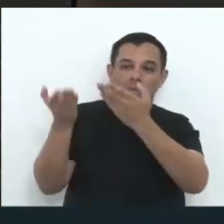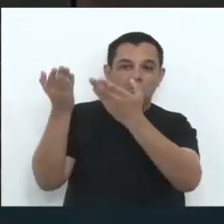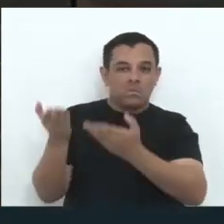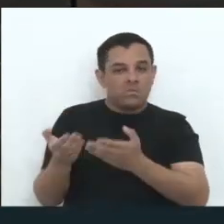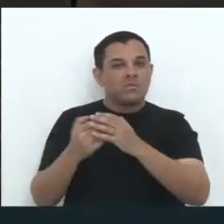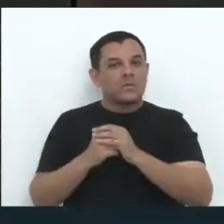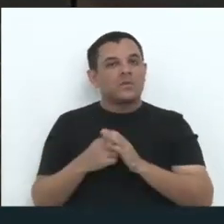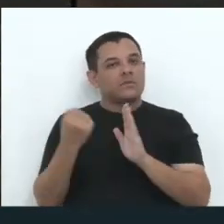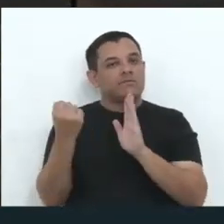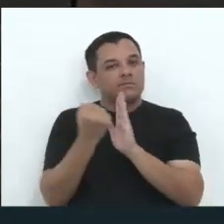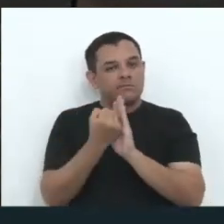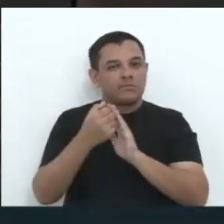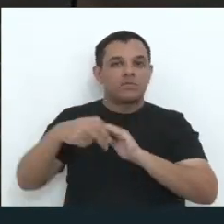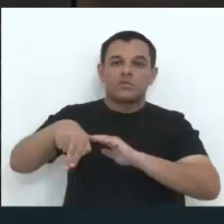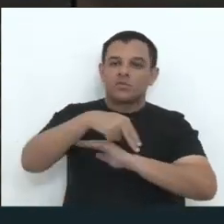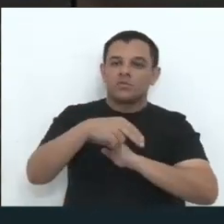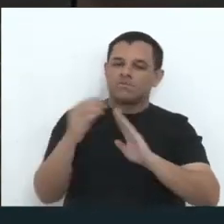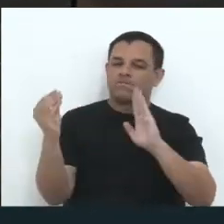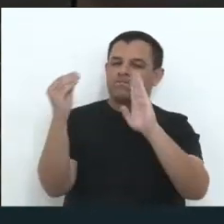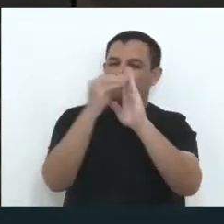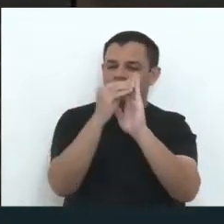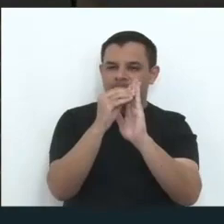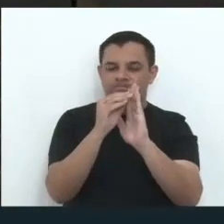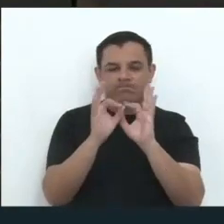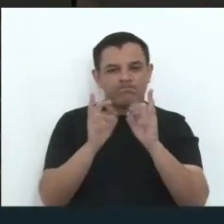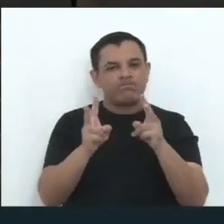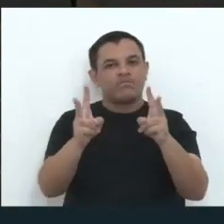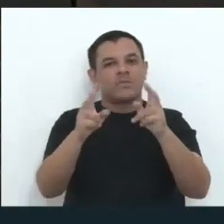fique realmente eternizado. Né? E,